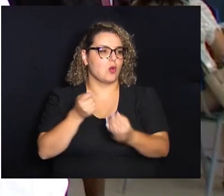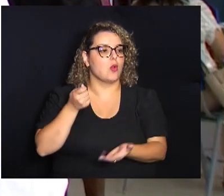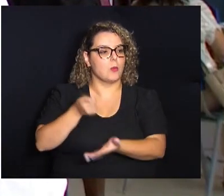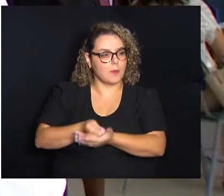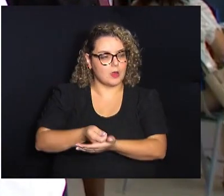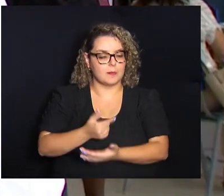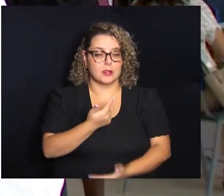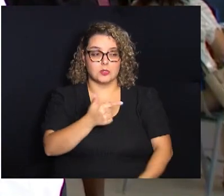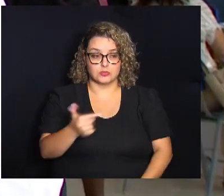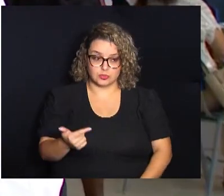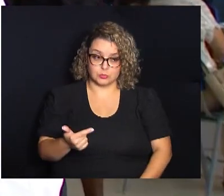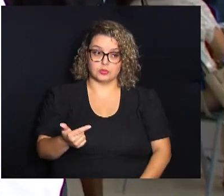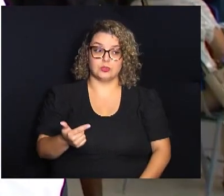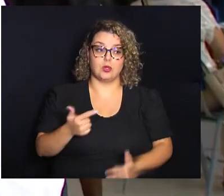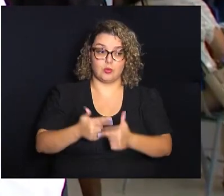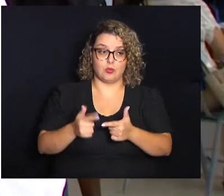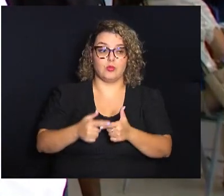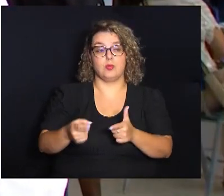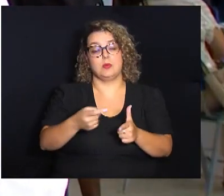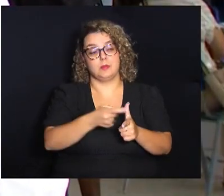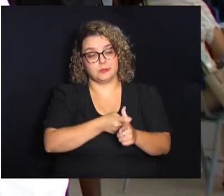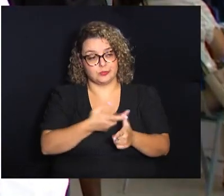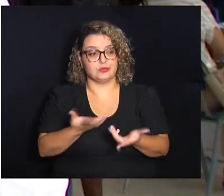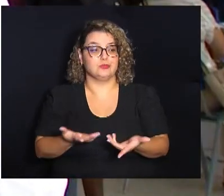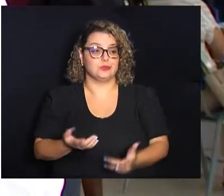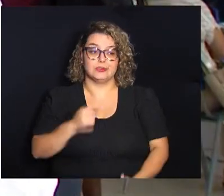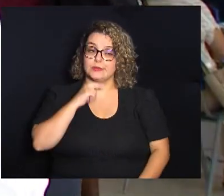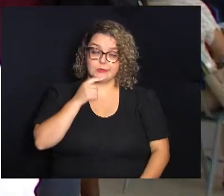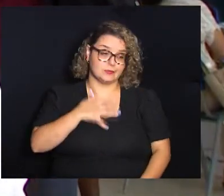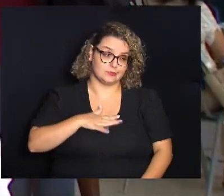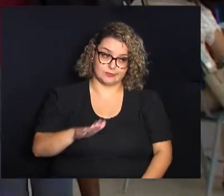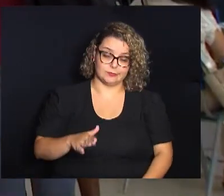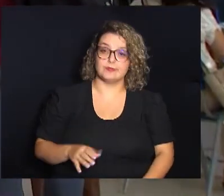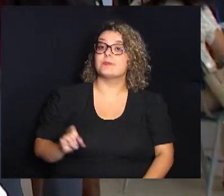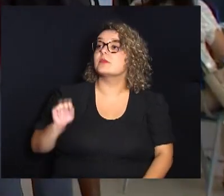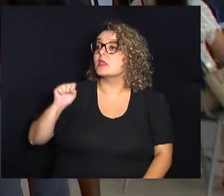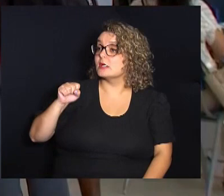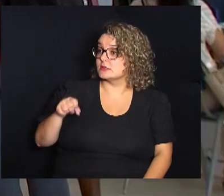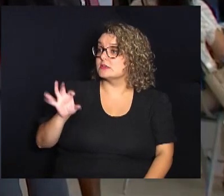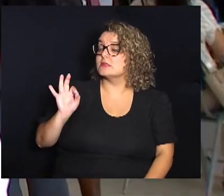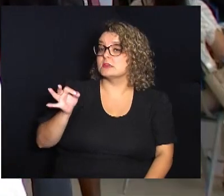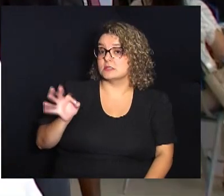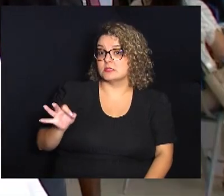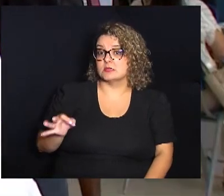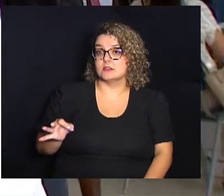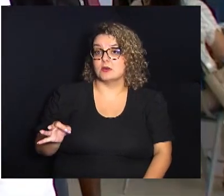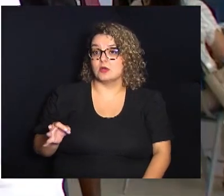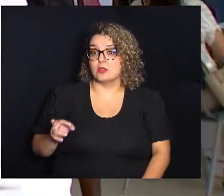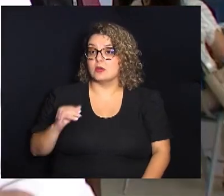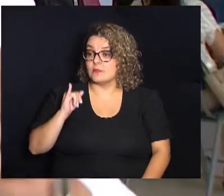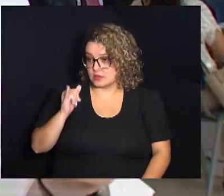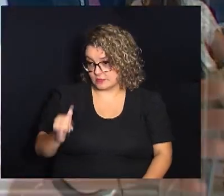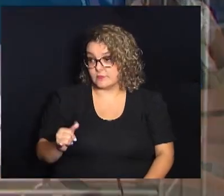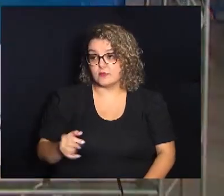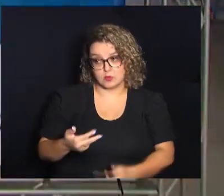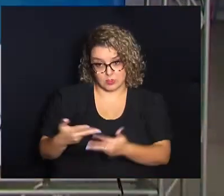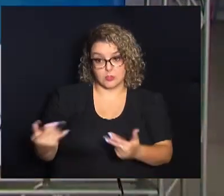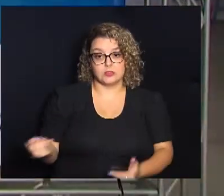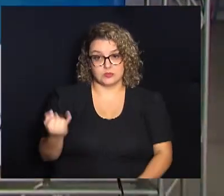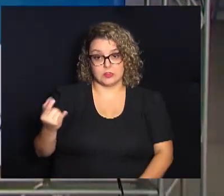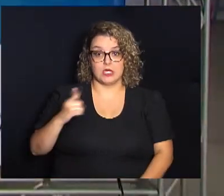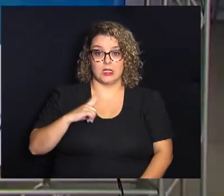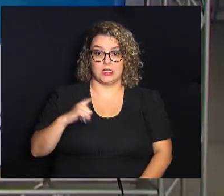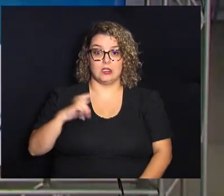não surgir aquele endividamento, né, que ninguém gosta. Exatamente. E você citou um ponto importante. Nós temos